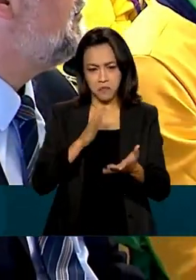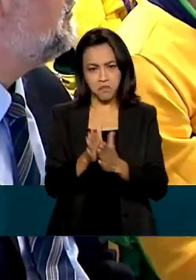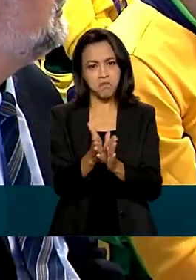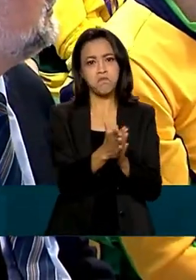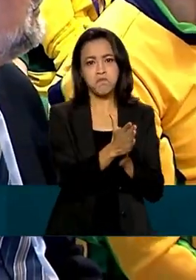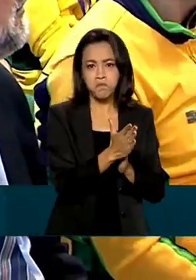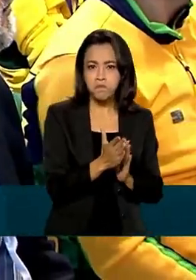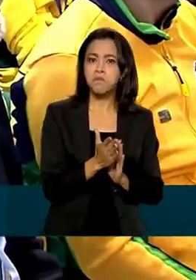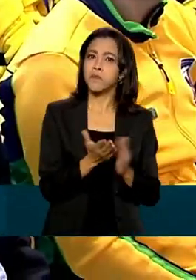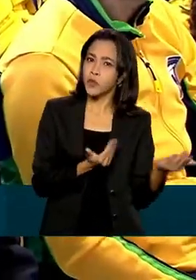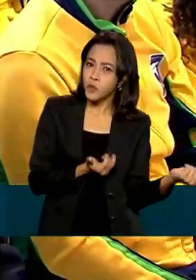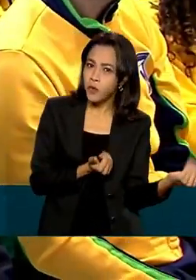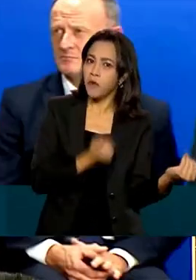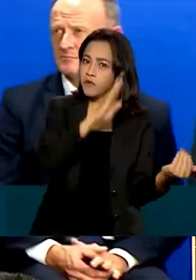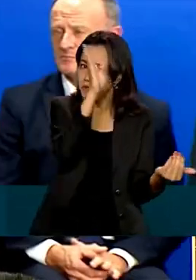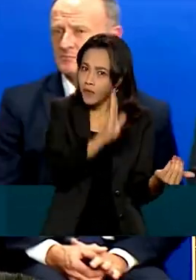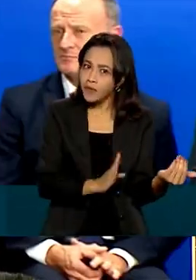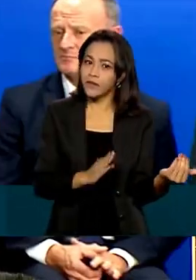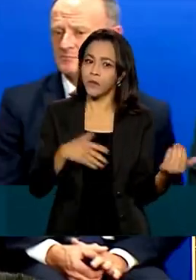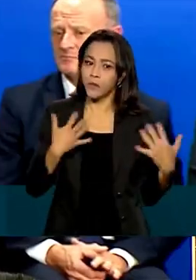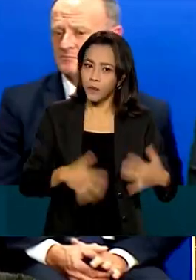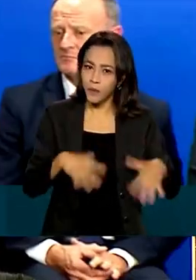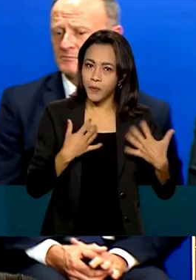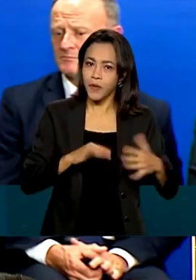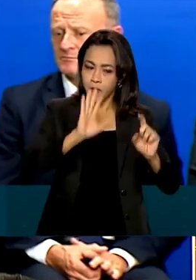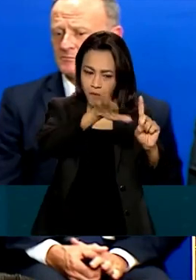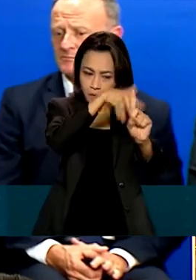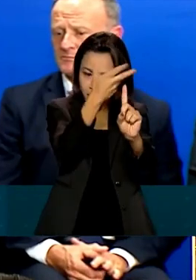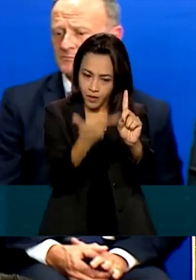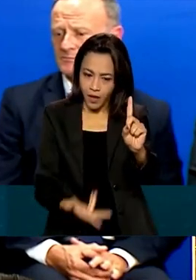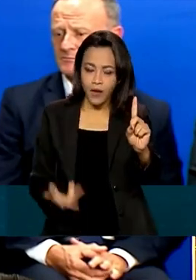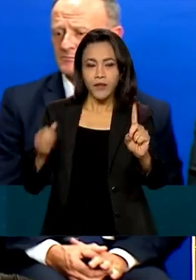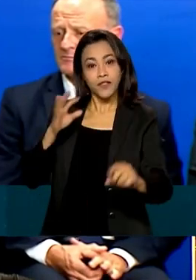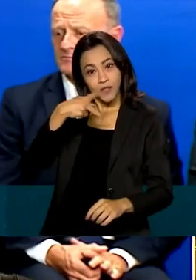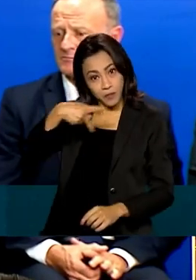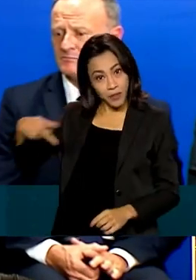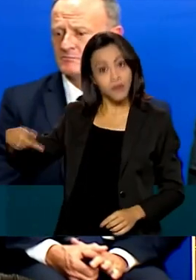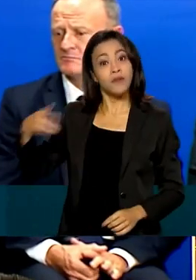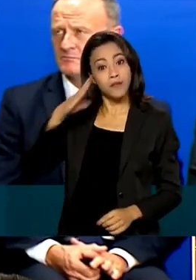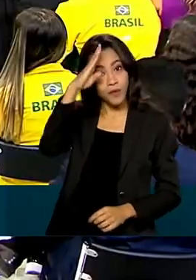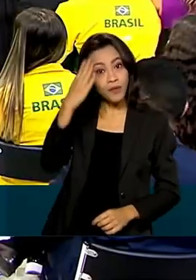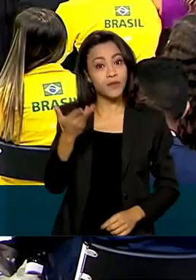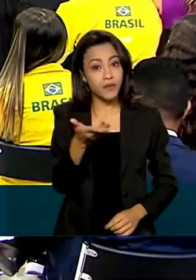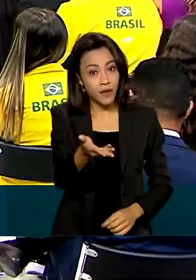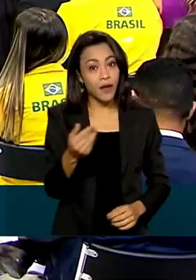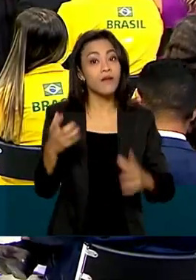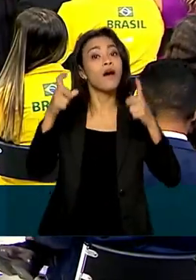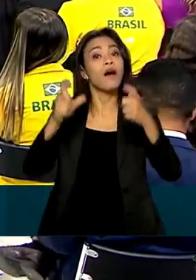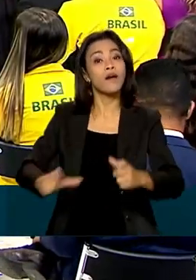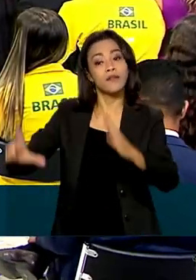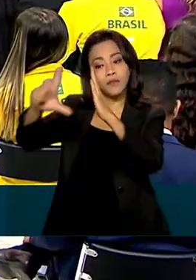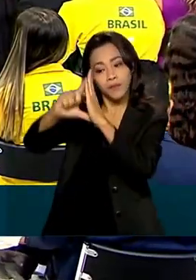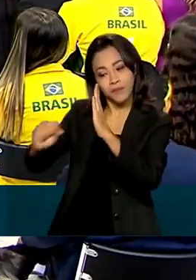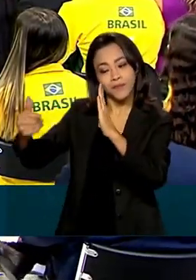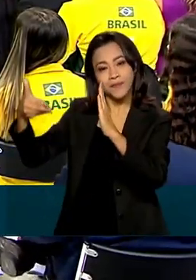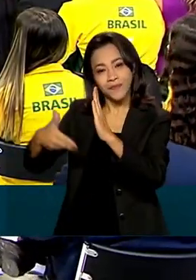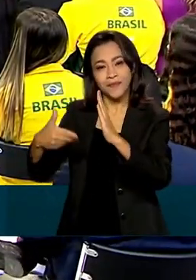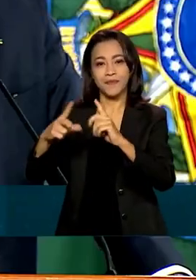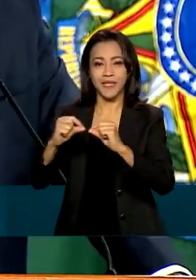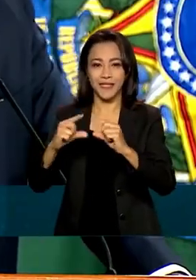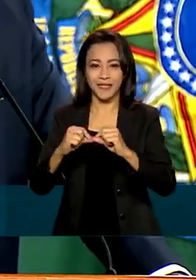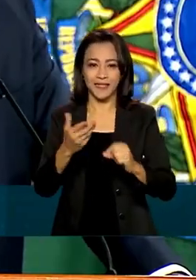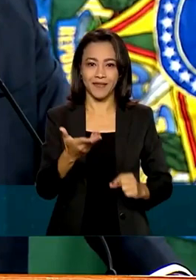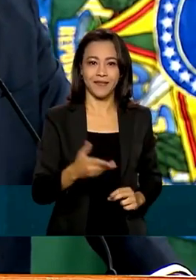dos jovens brasileiros rendeu também uma homenagem do presidente Jair Bolsonaro no Palácio do Planalto, em